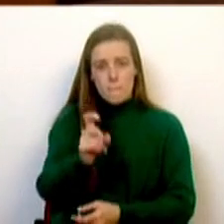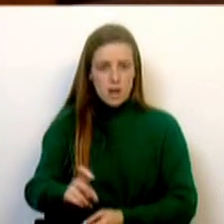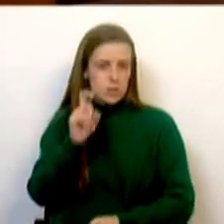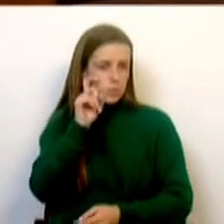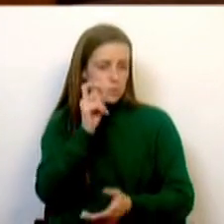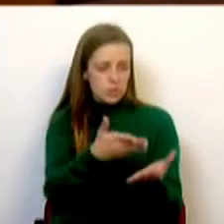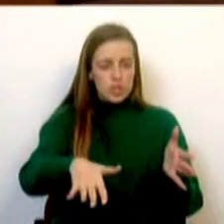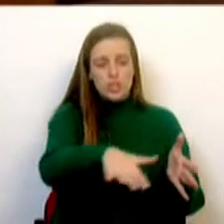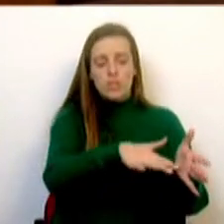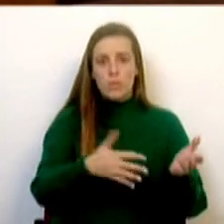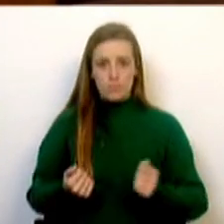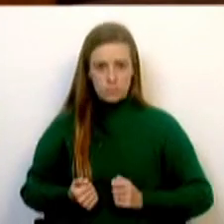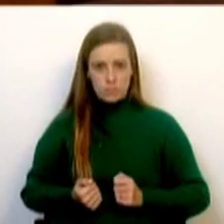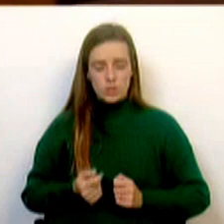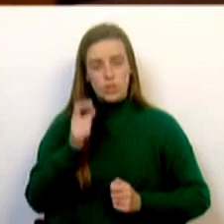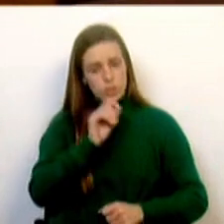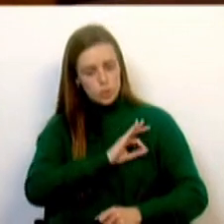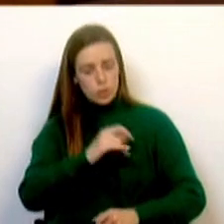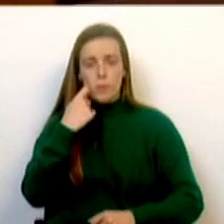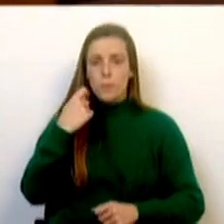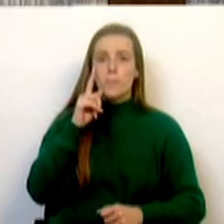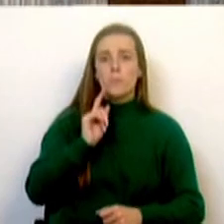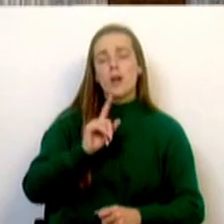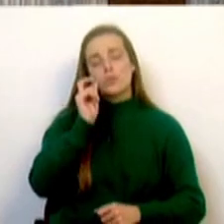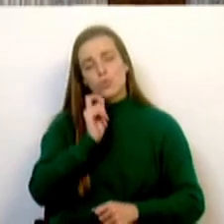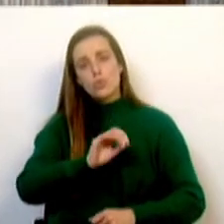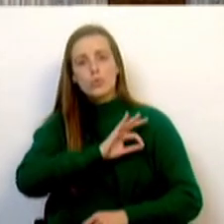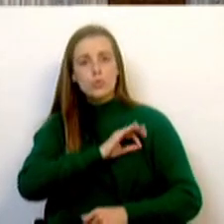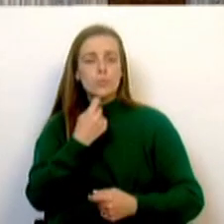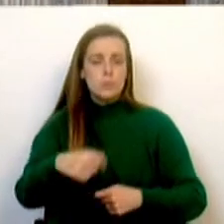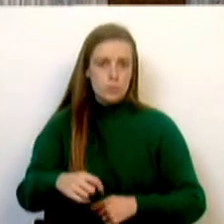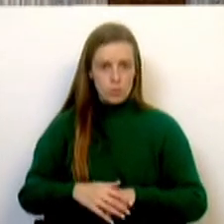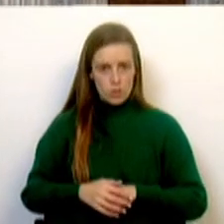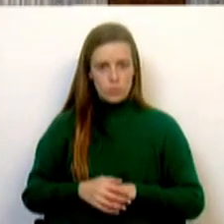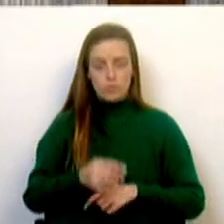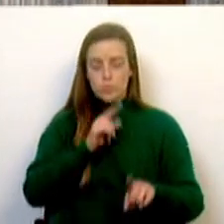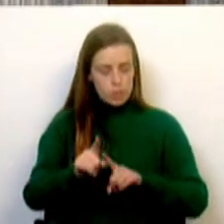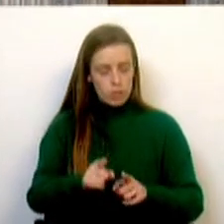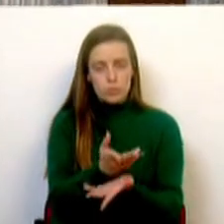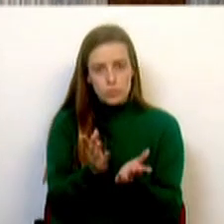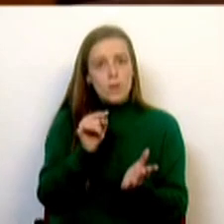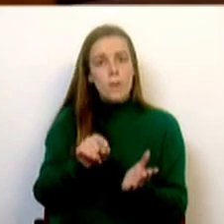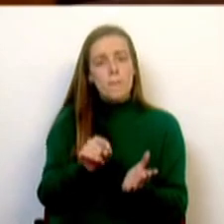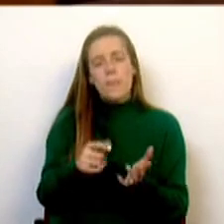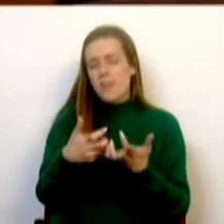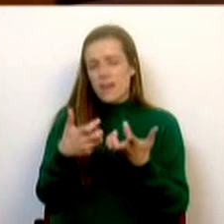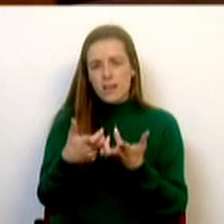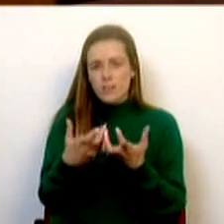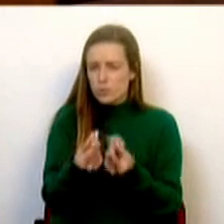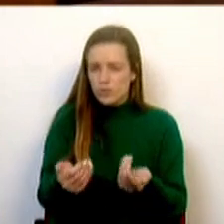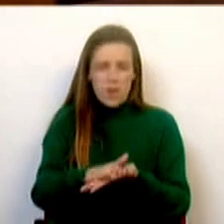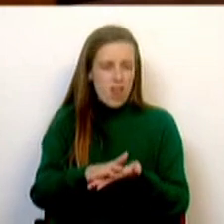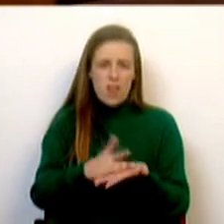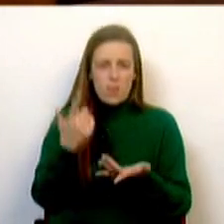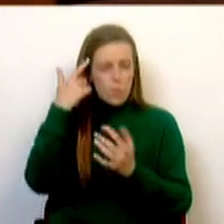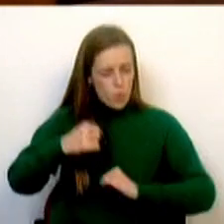na região." Senhor Presidente, senhoras e senhores deputados, estamos todos e todas de acordo, a guerra não é solução para nada,